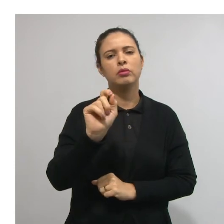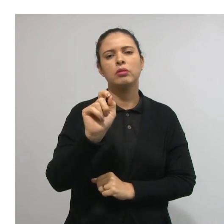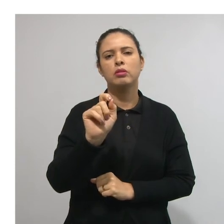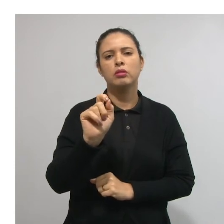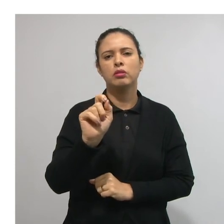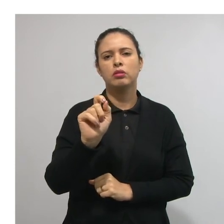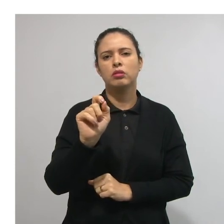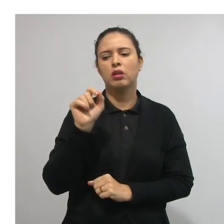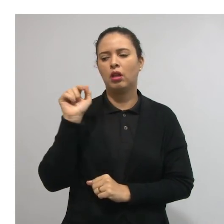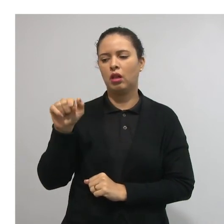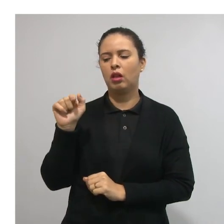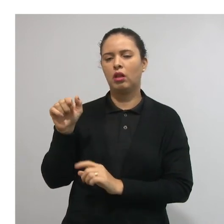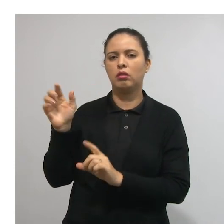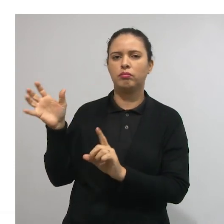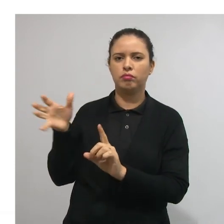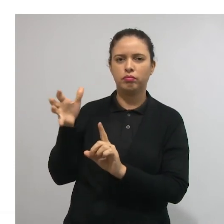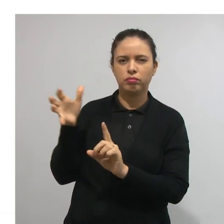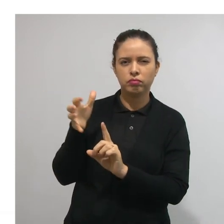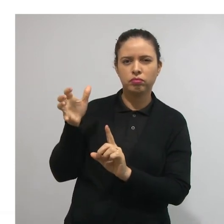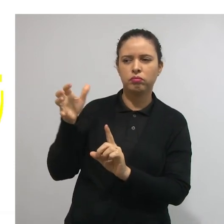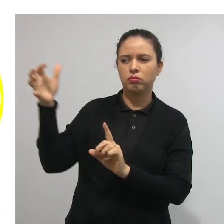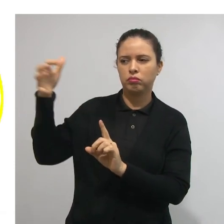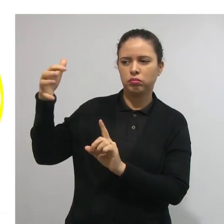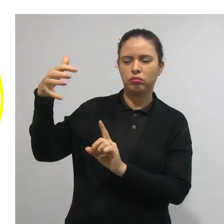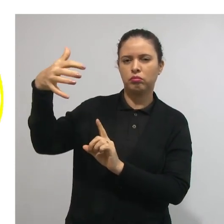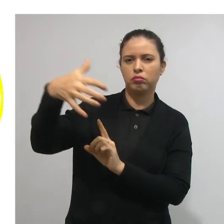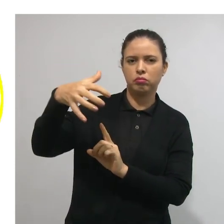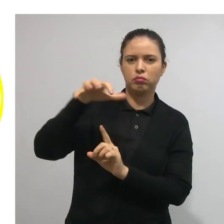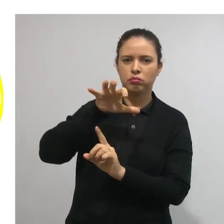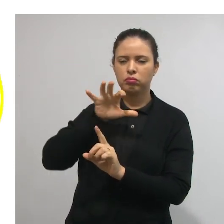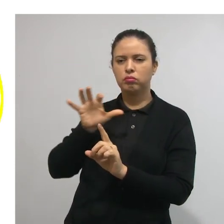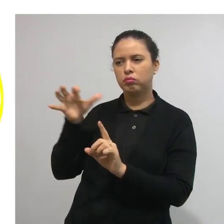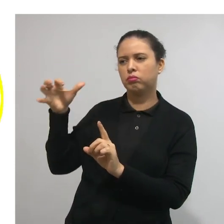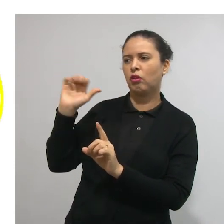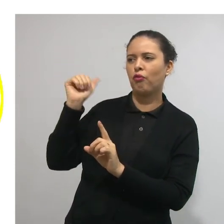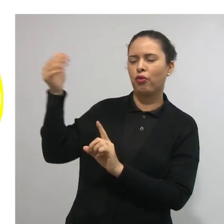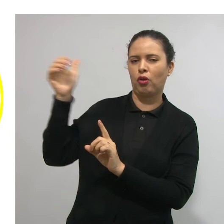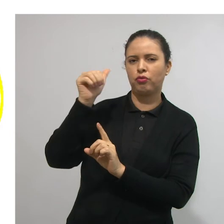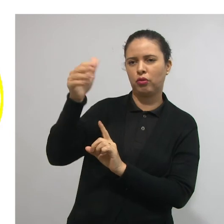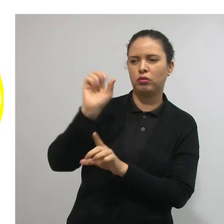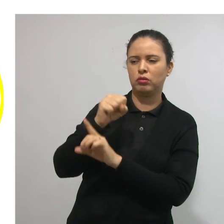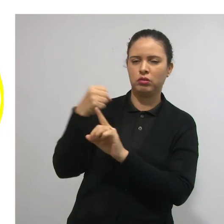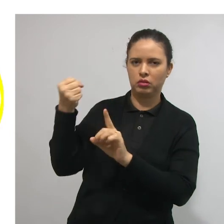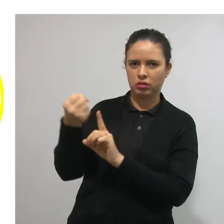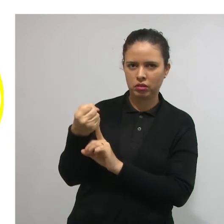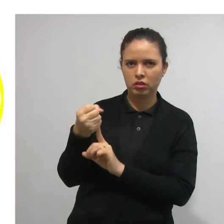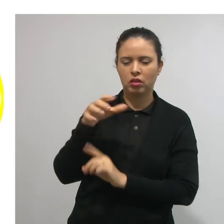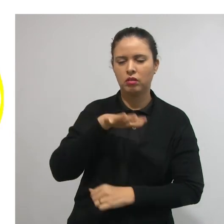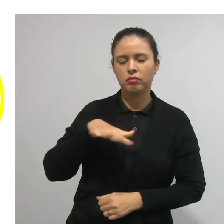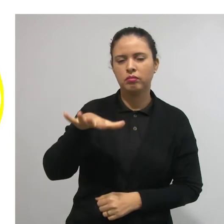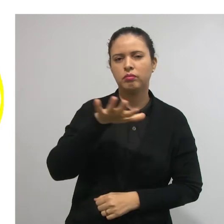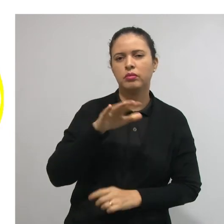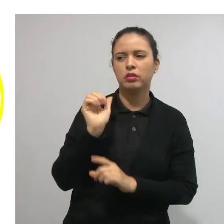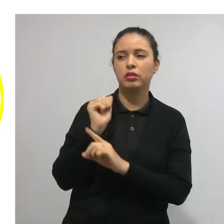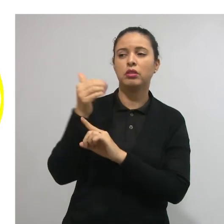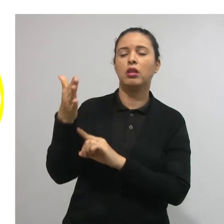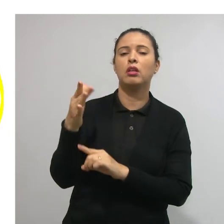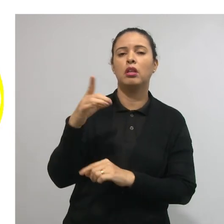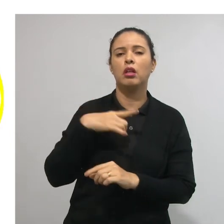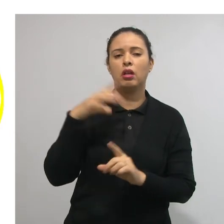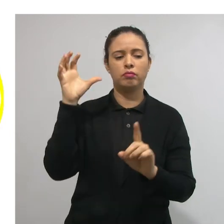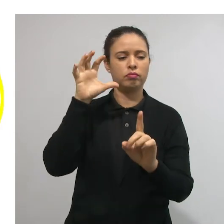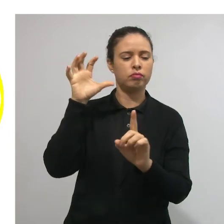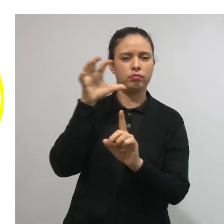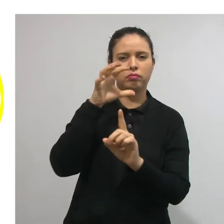é influenciado por todos os seus componentes externos, tá? O ambiente externo ele é responsável